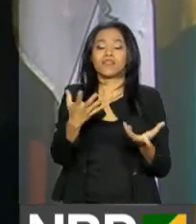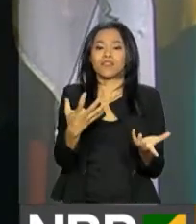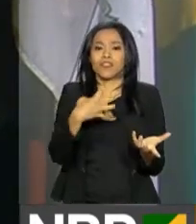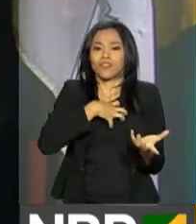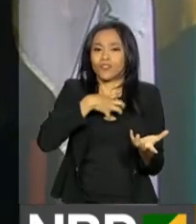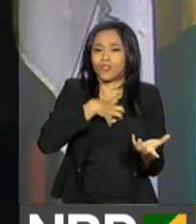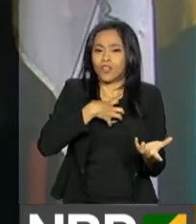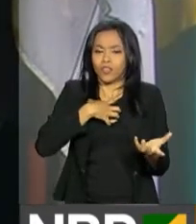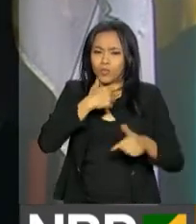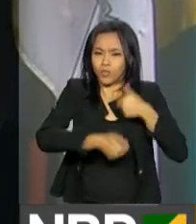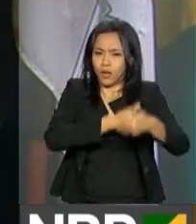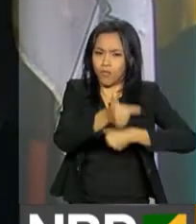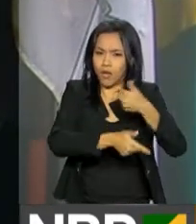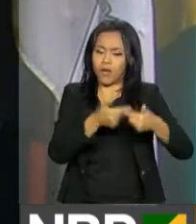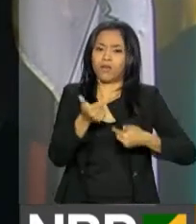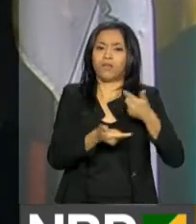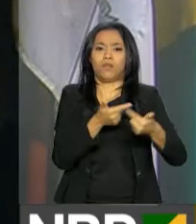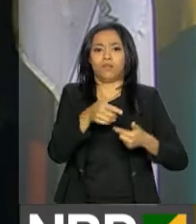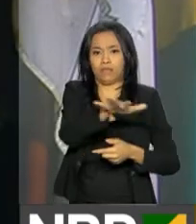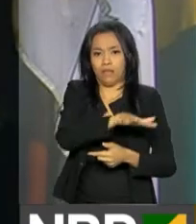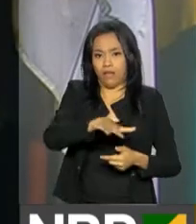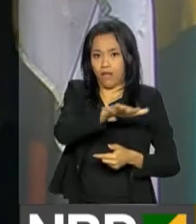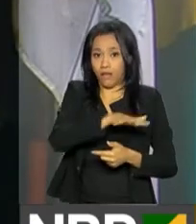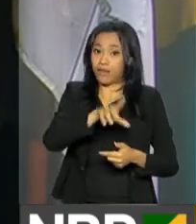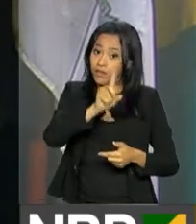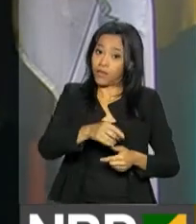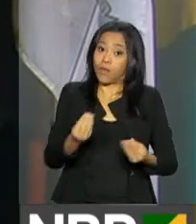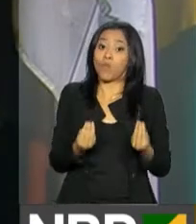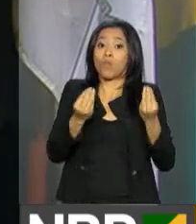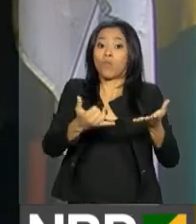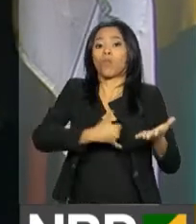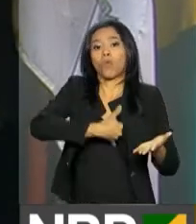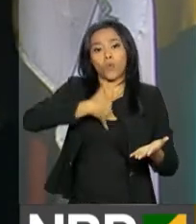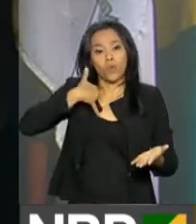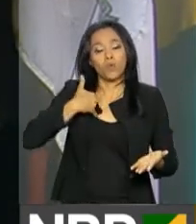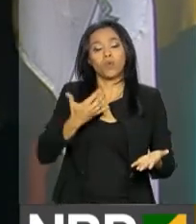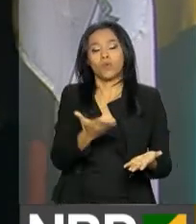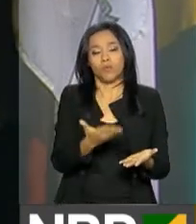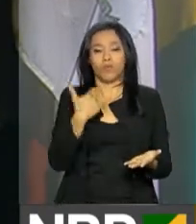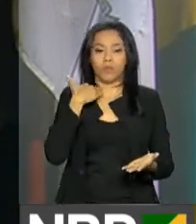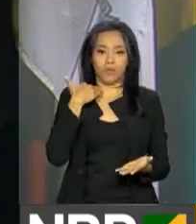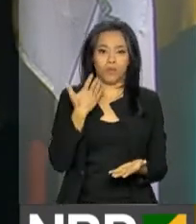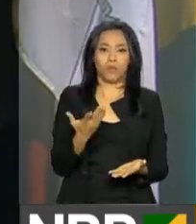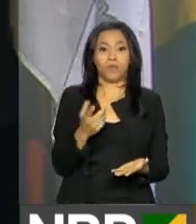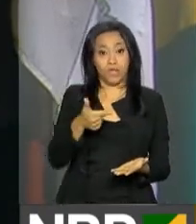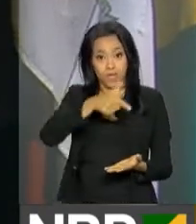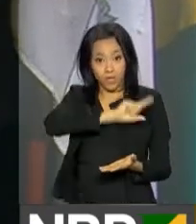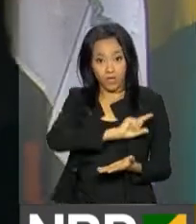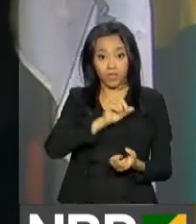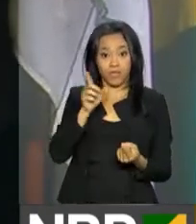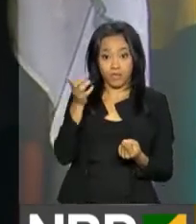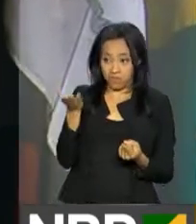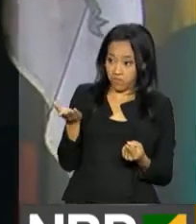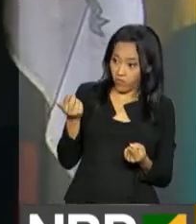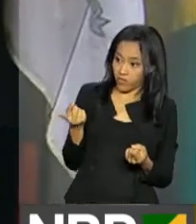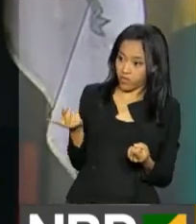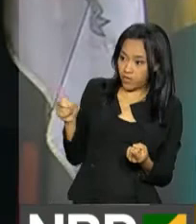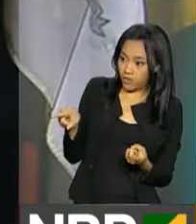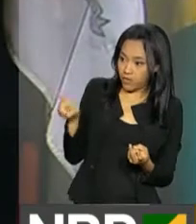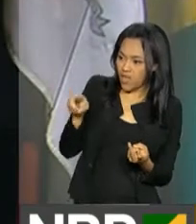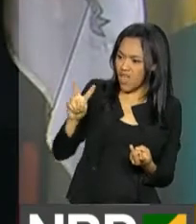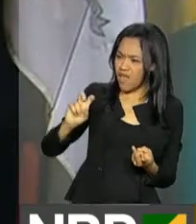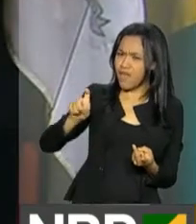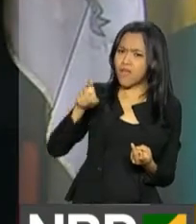é que faz do bds o orgulho do governo brasileiro e antes presidido pelos vários senhores ex